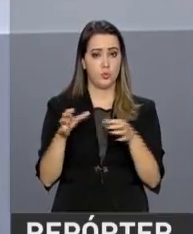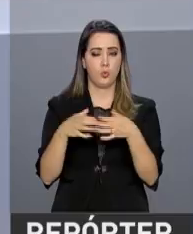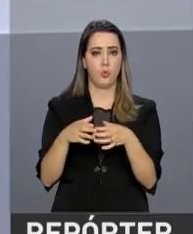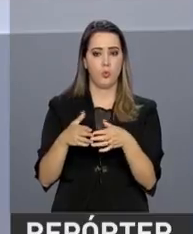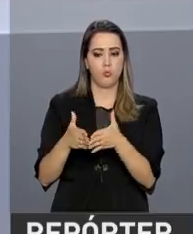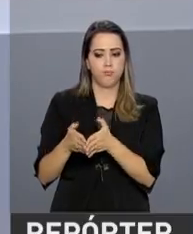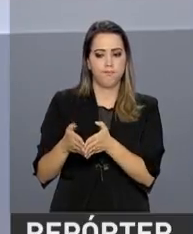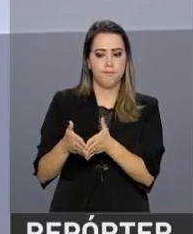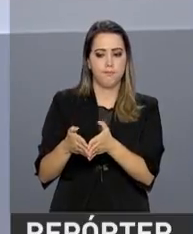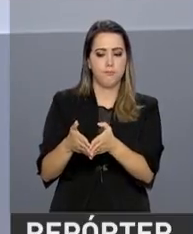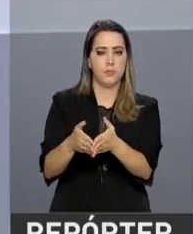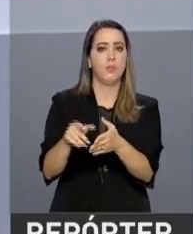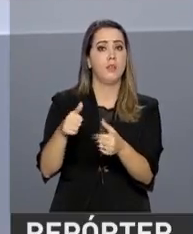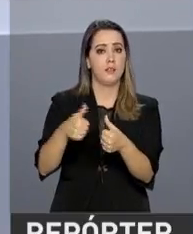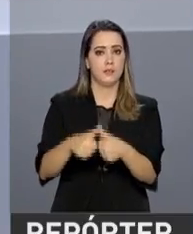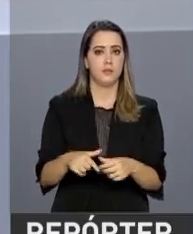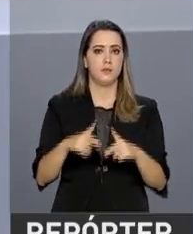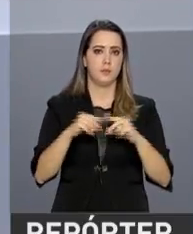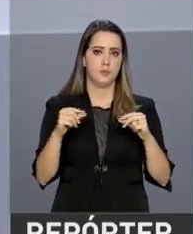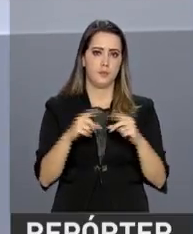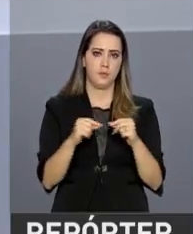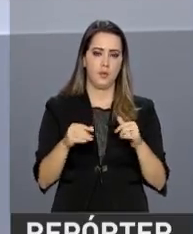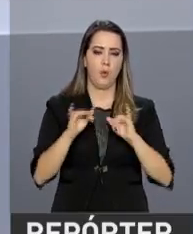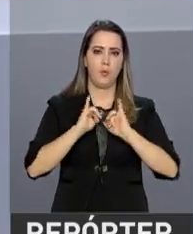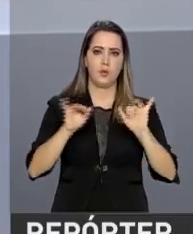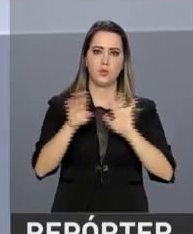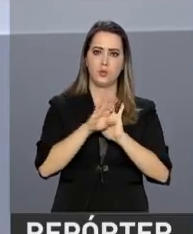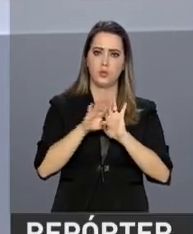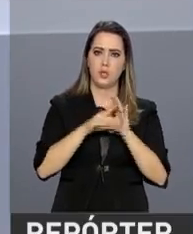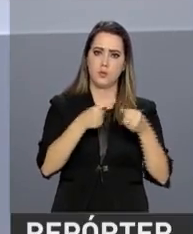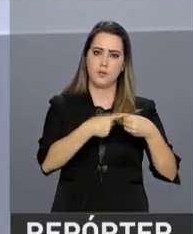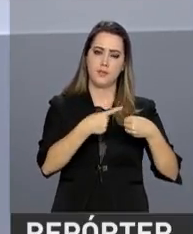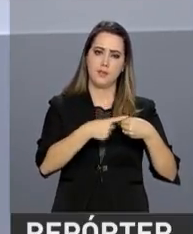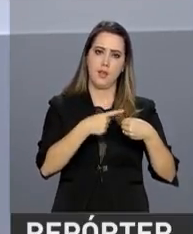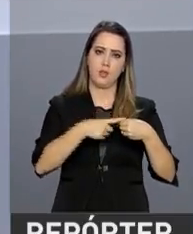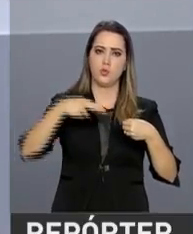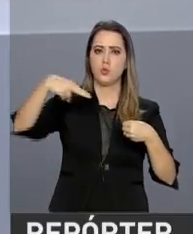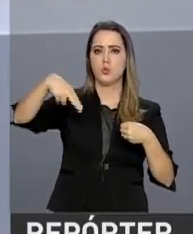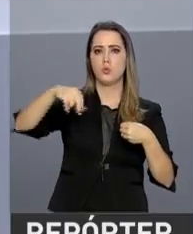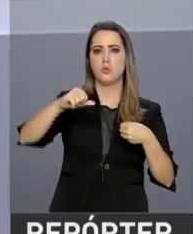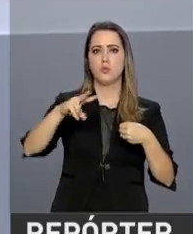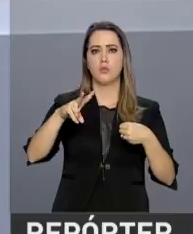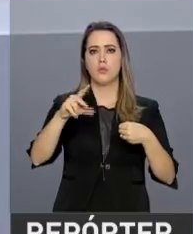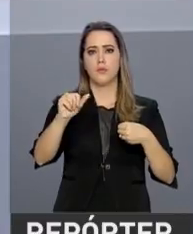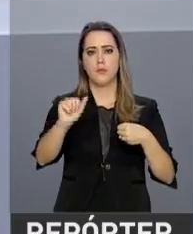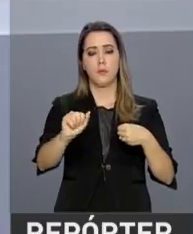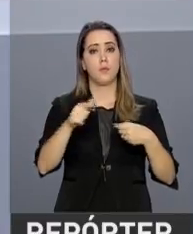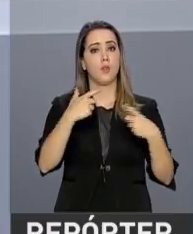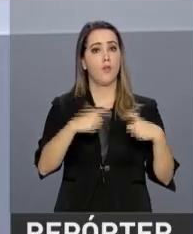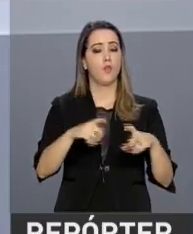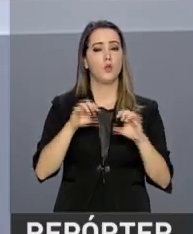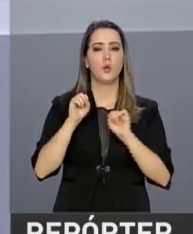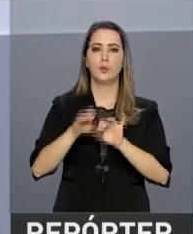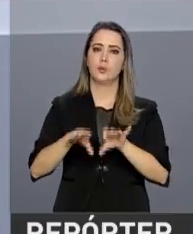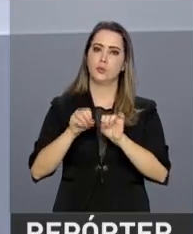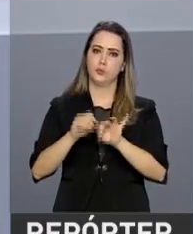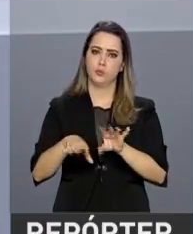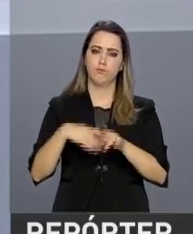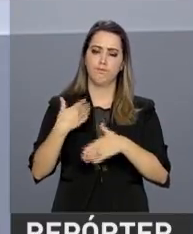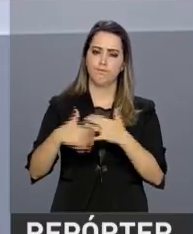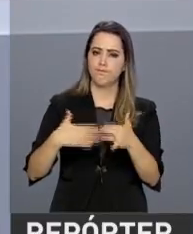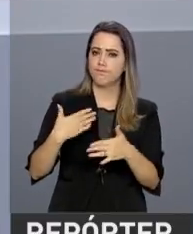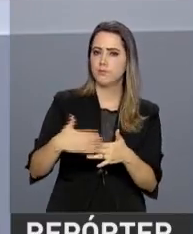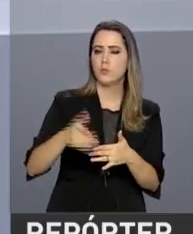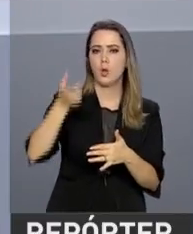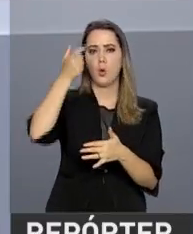em Brasília, lançou o projeto Ecovila Naval. A ideia é transformar uma pequena comunidade em um espaço educativo,